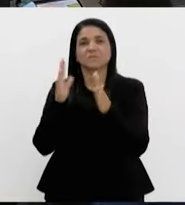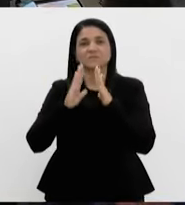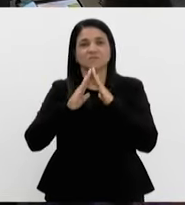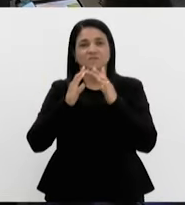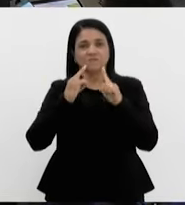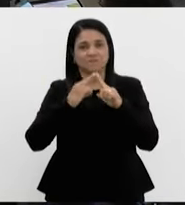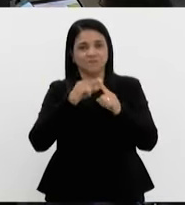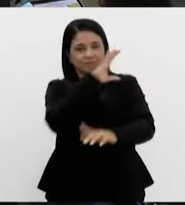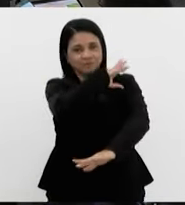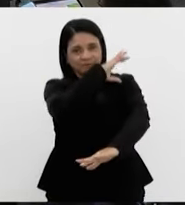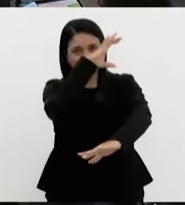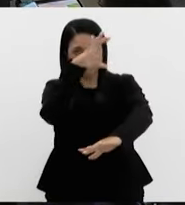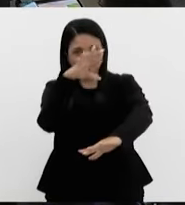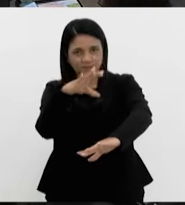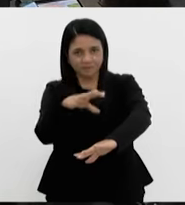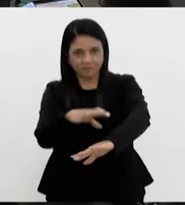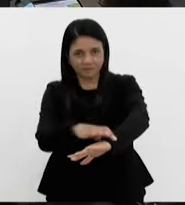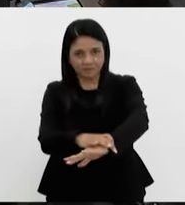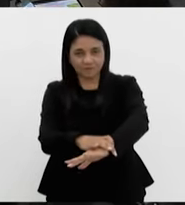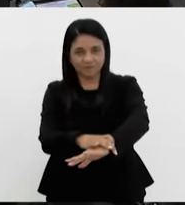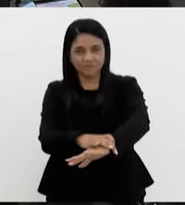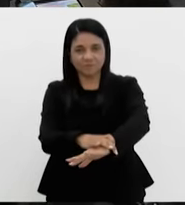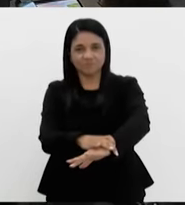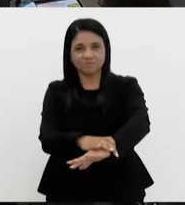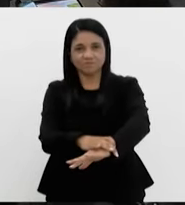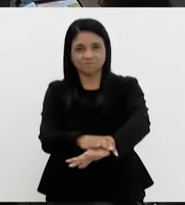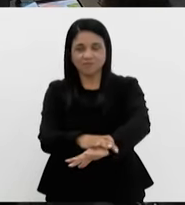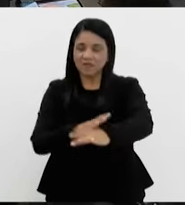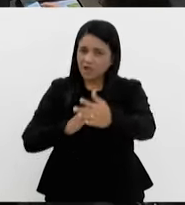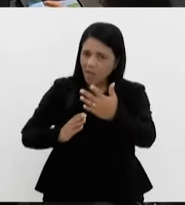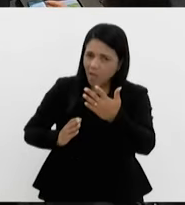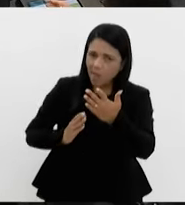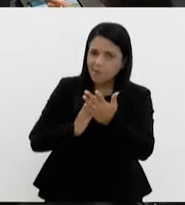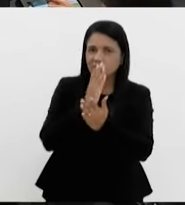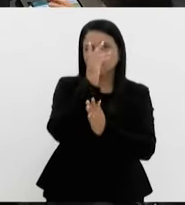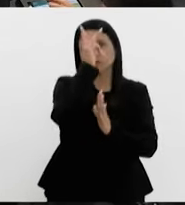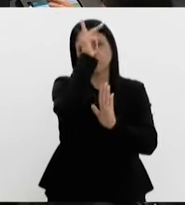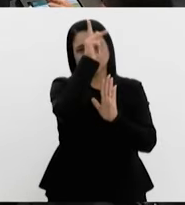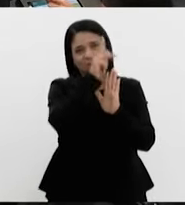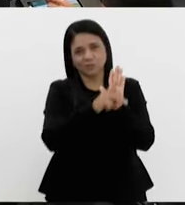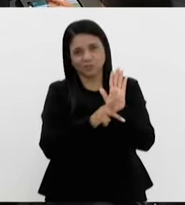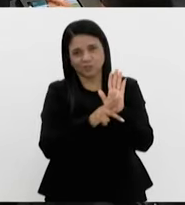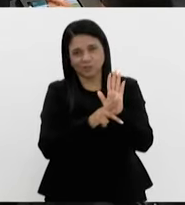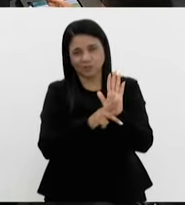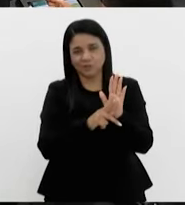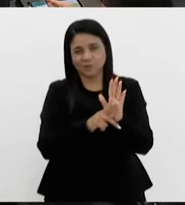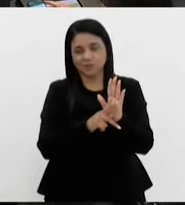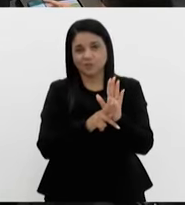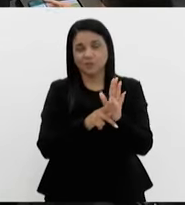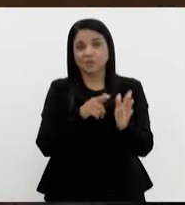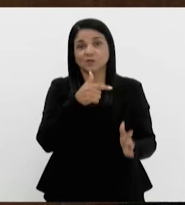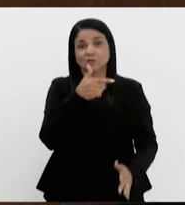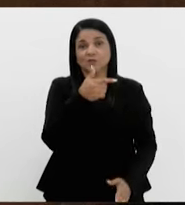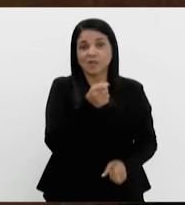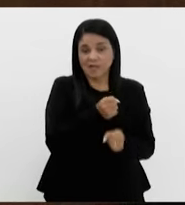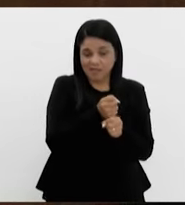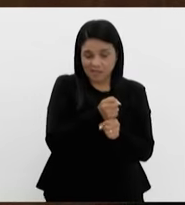de Deus pela aprovação desse projeto. Ano de